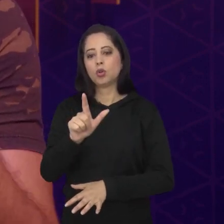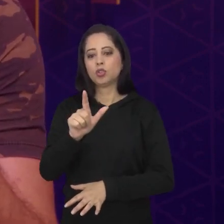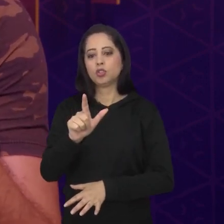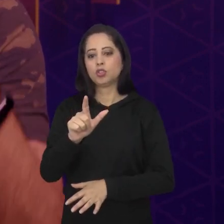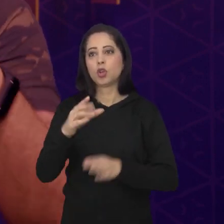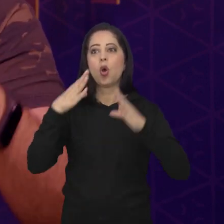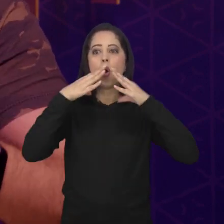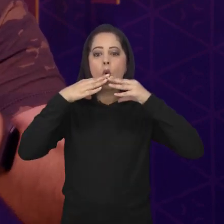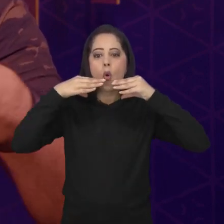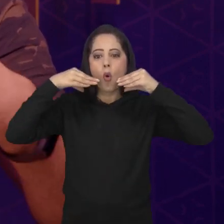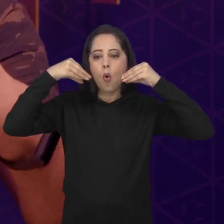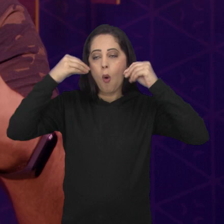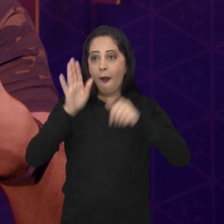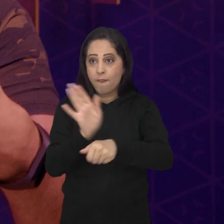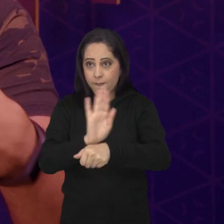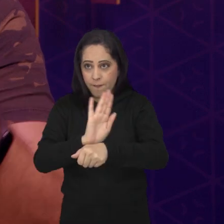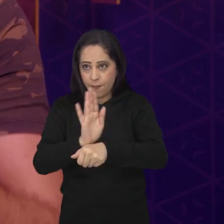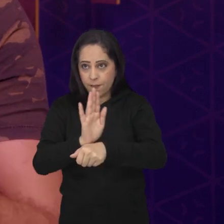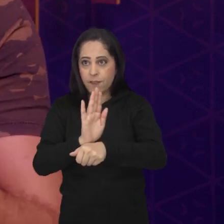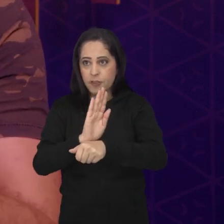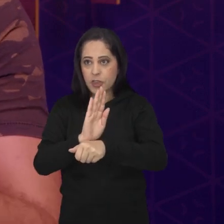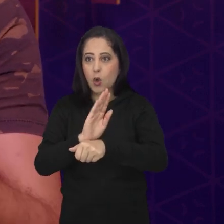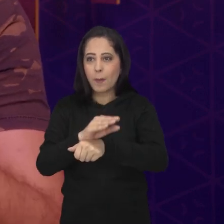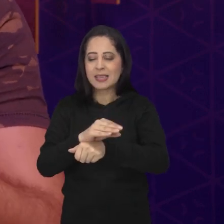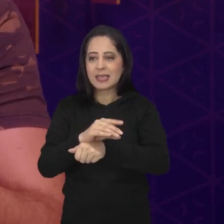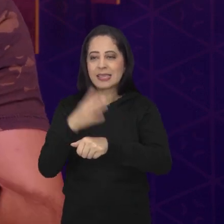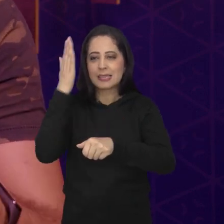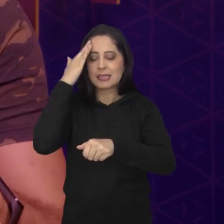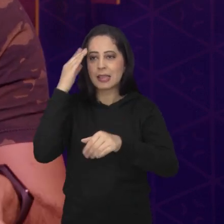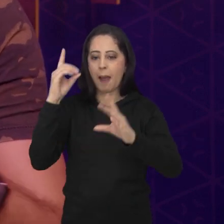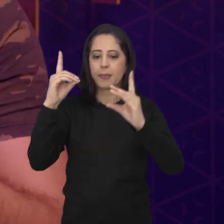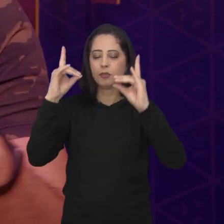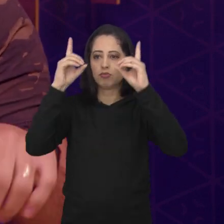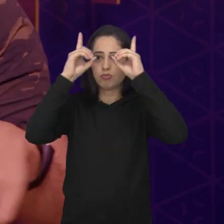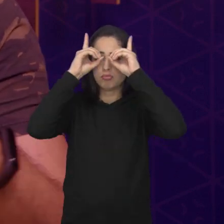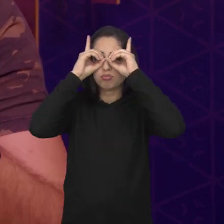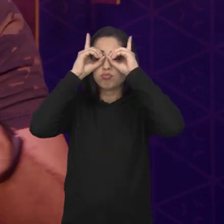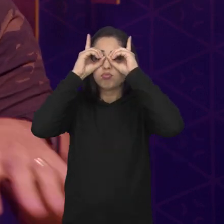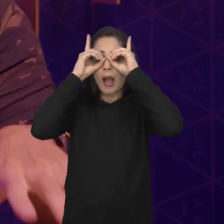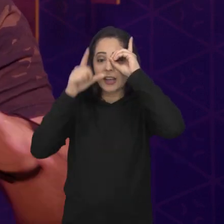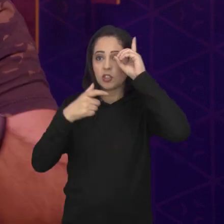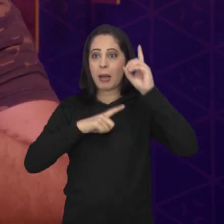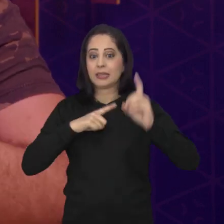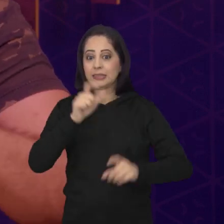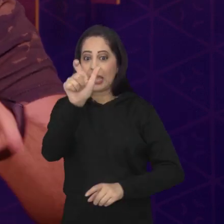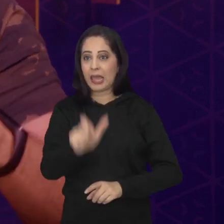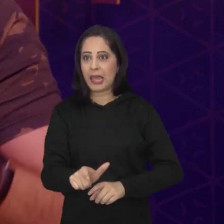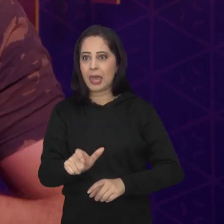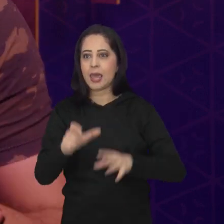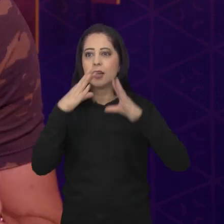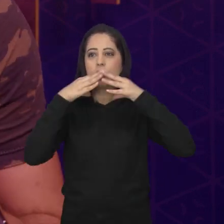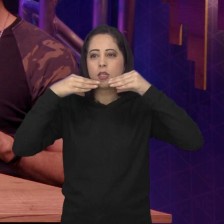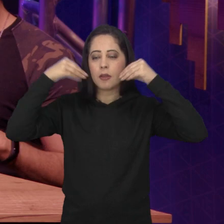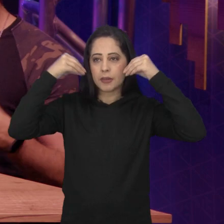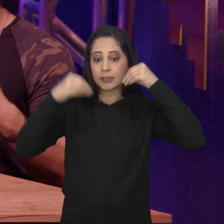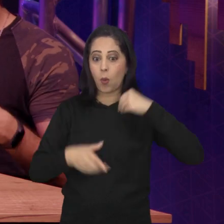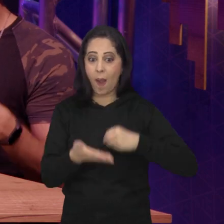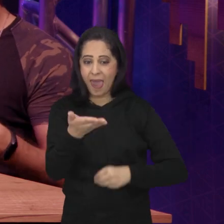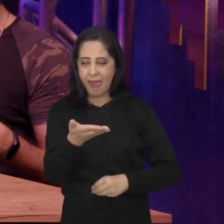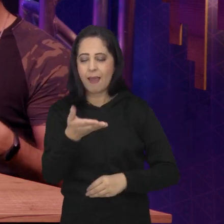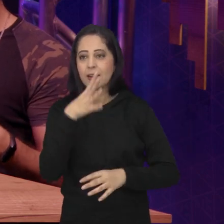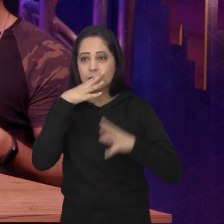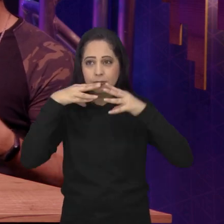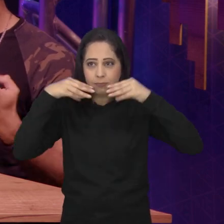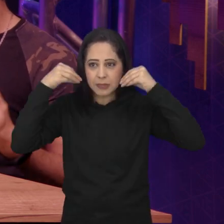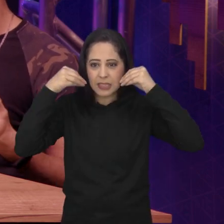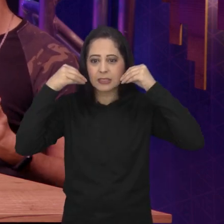você analisa, principalmente o Coringa do Joaquim Phoenix, né? A gente tá falando aqui, tem vários Coringas aí dos quadrinhos e tal. Sim. Mas o do